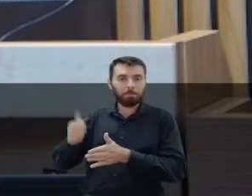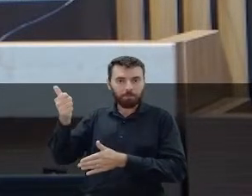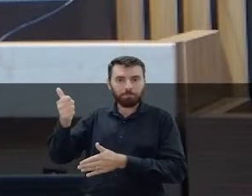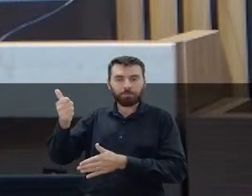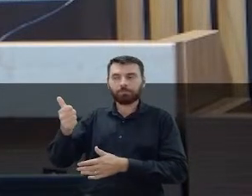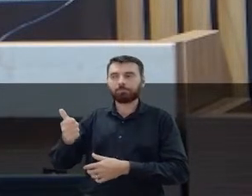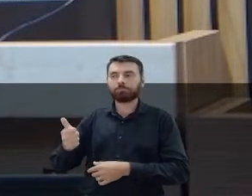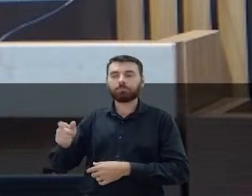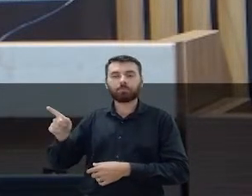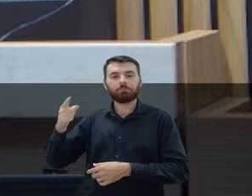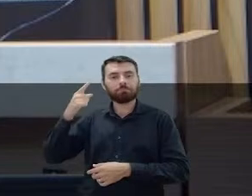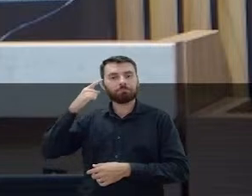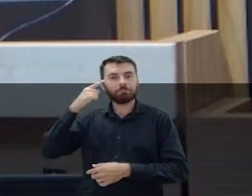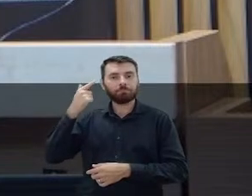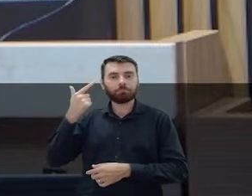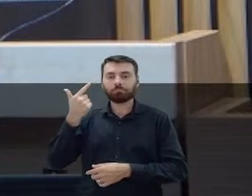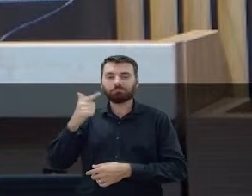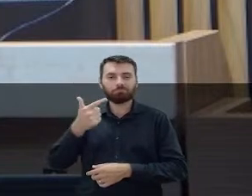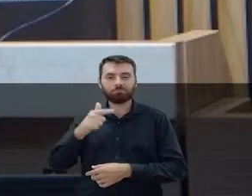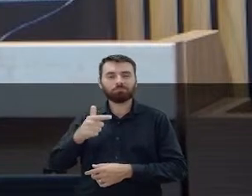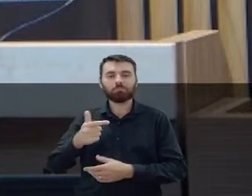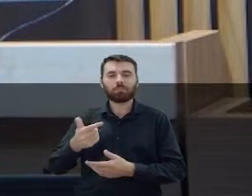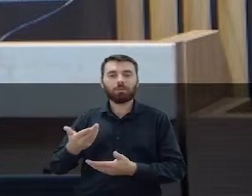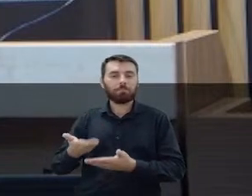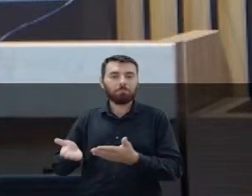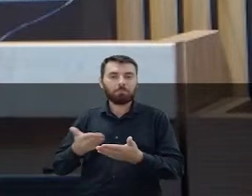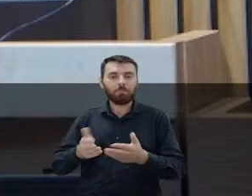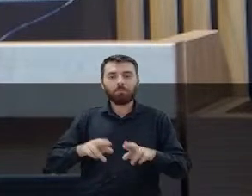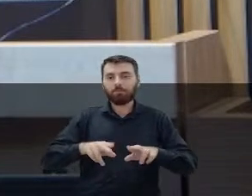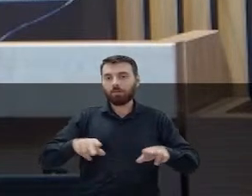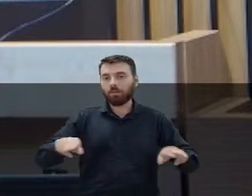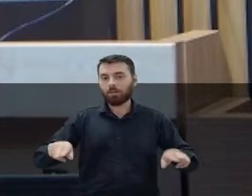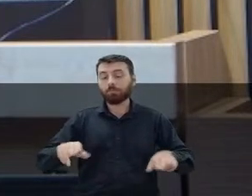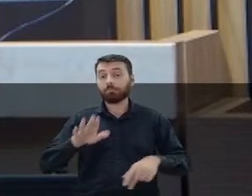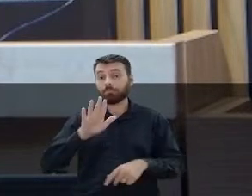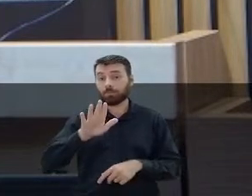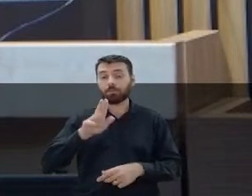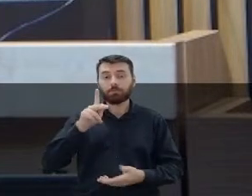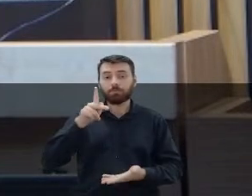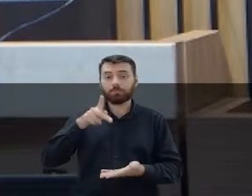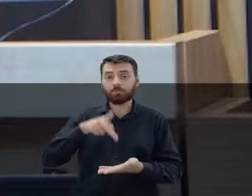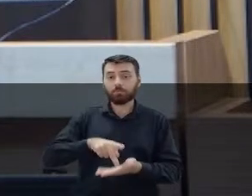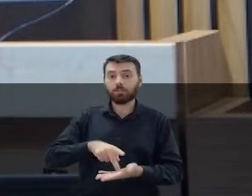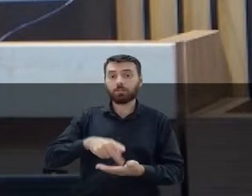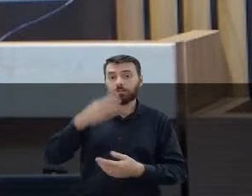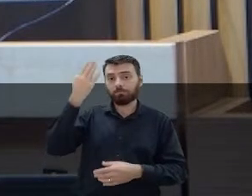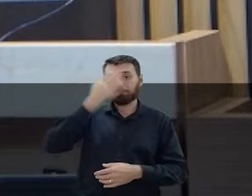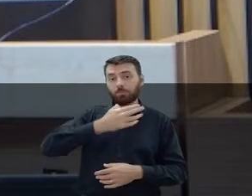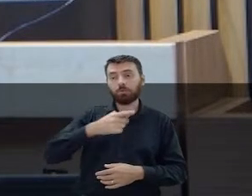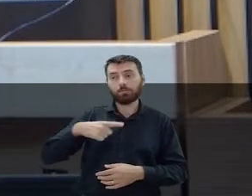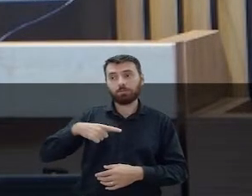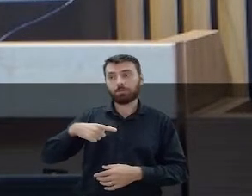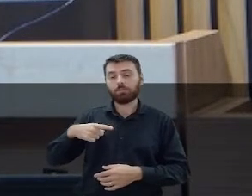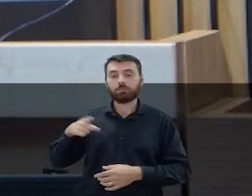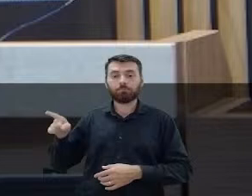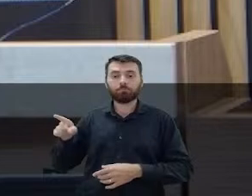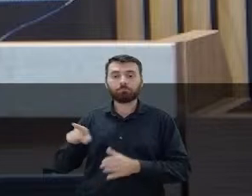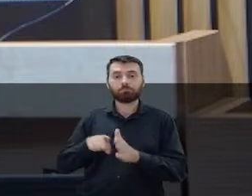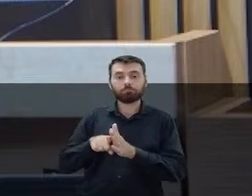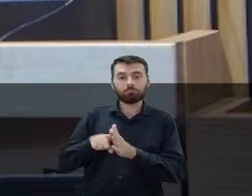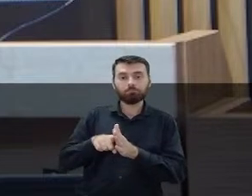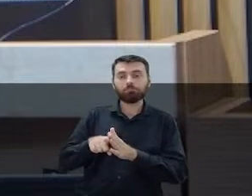da consolidação das lesões, o fato é que a incapacidade laboral está comprovada nos autos. Se temporária